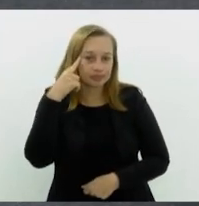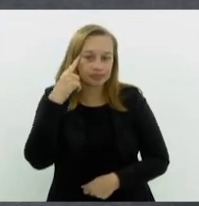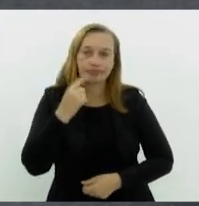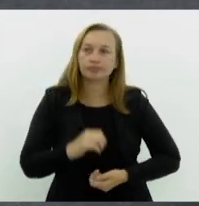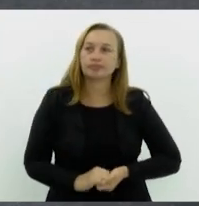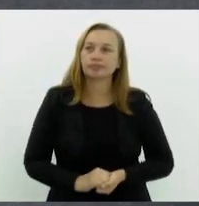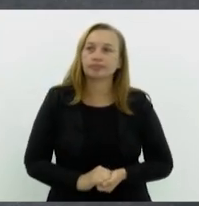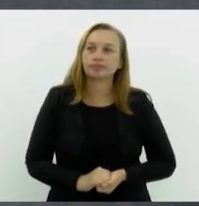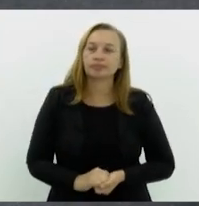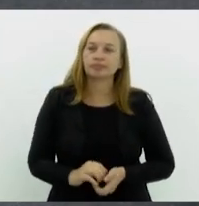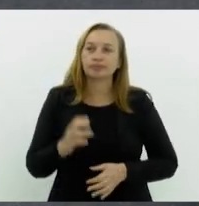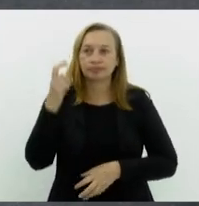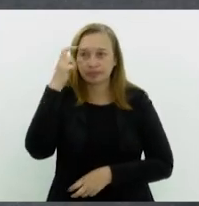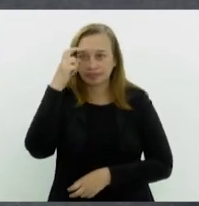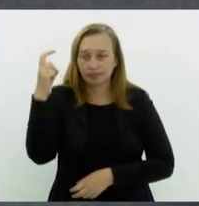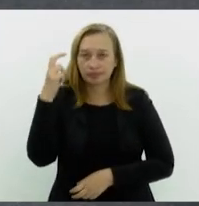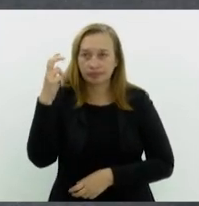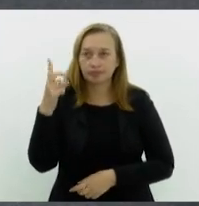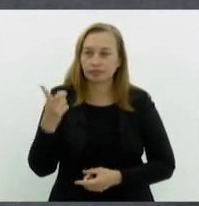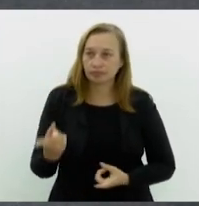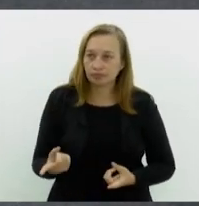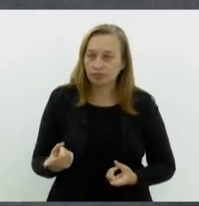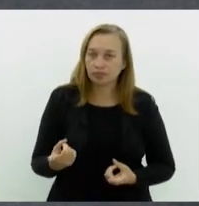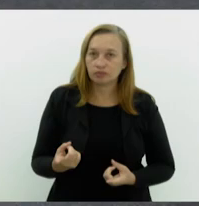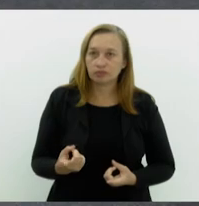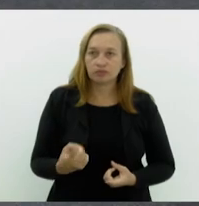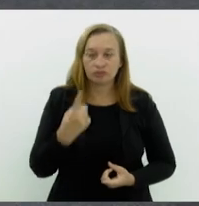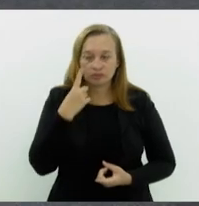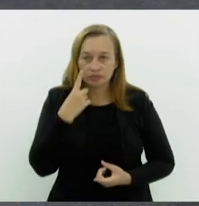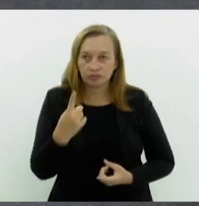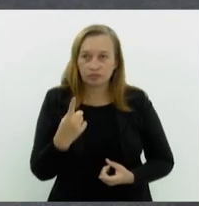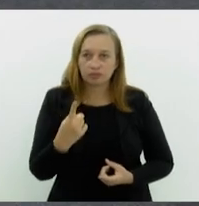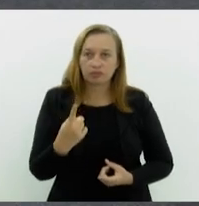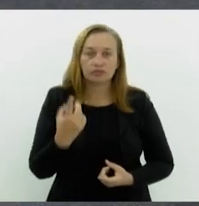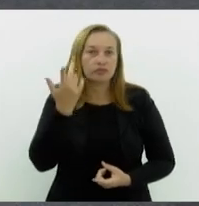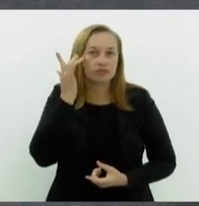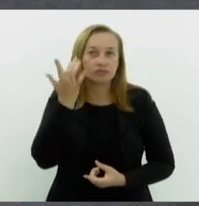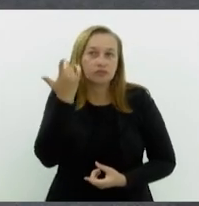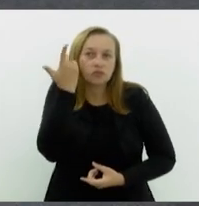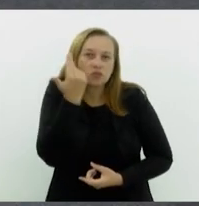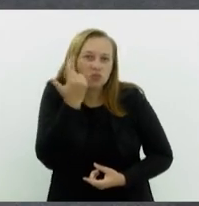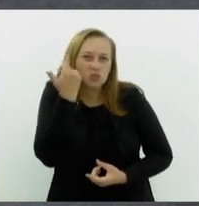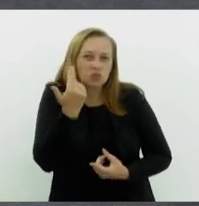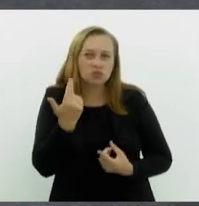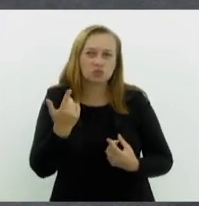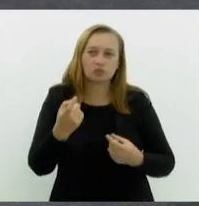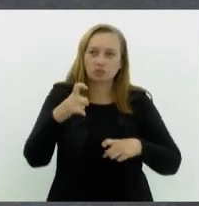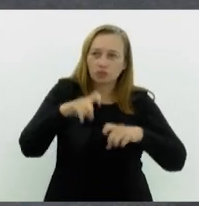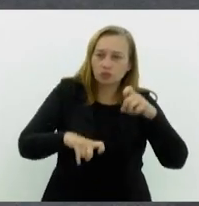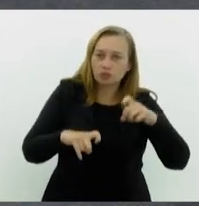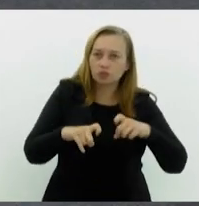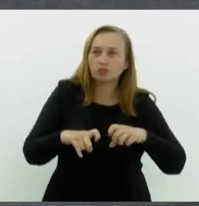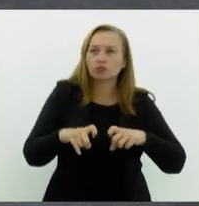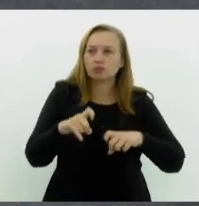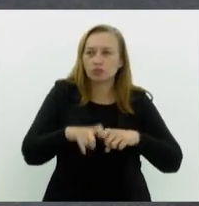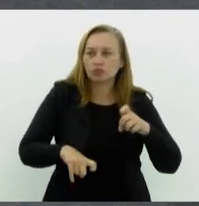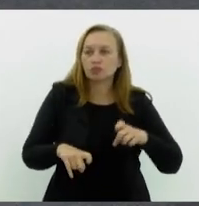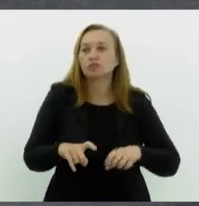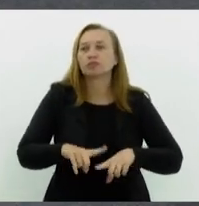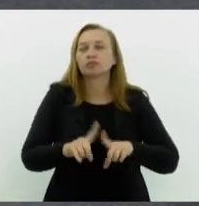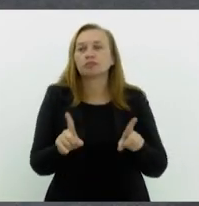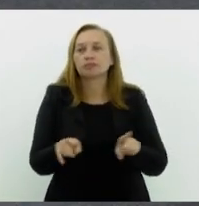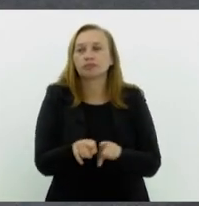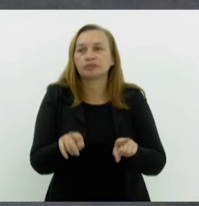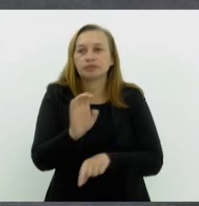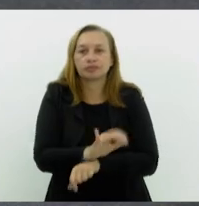desconstrução da cultura do estupro que a gente tem naturalizado no nosso Brasil, mas também no estado do Rio de Janeiro.